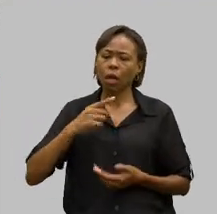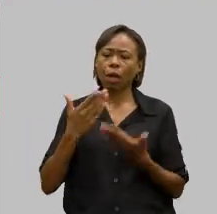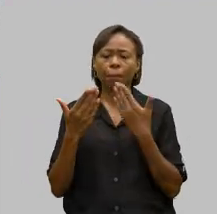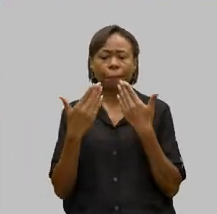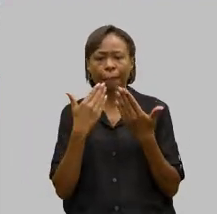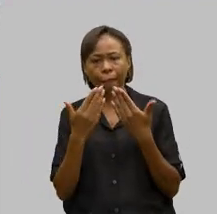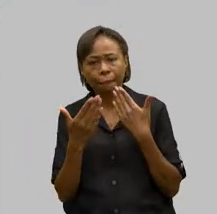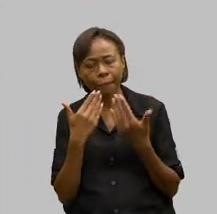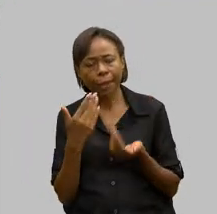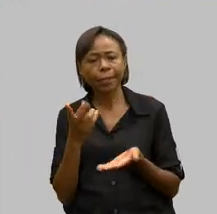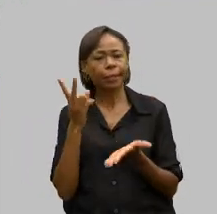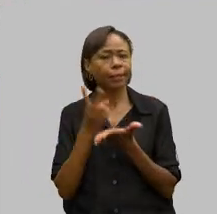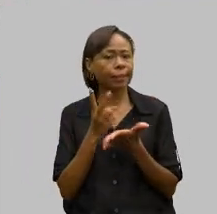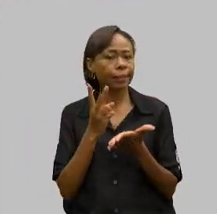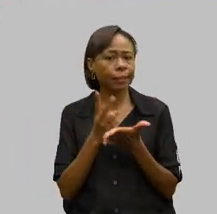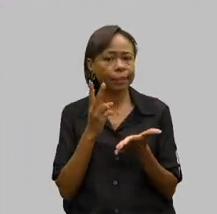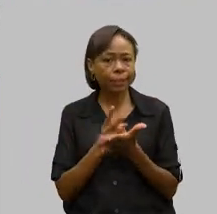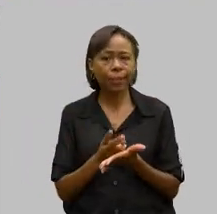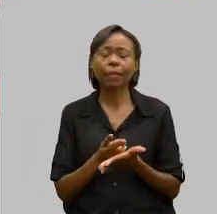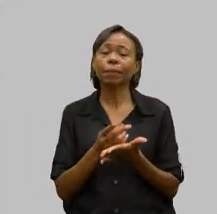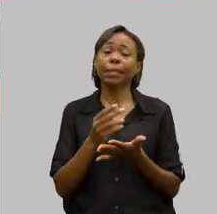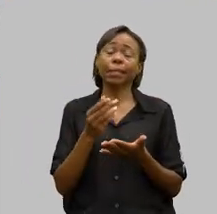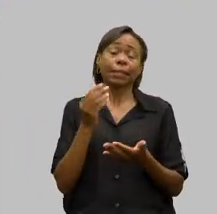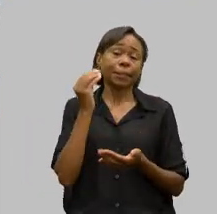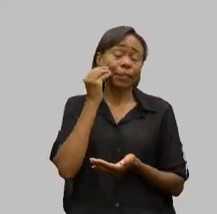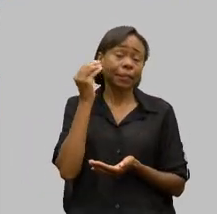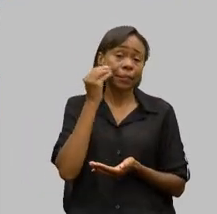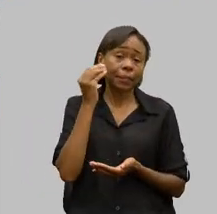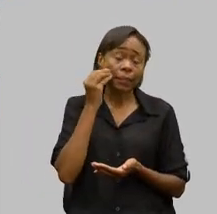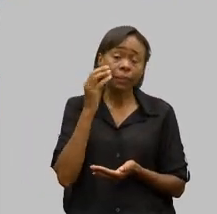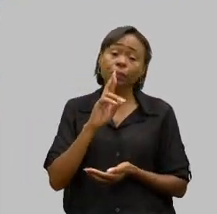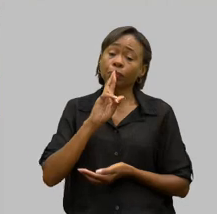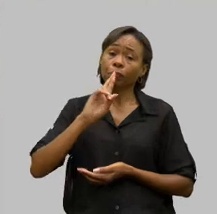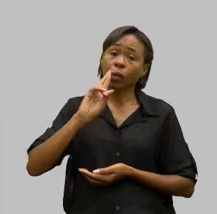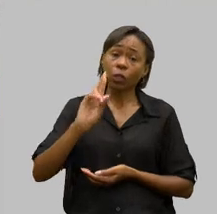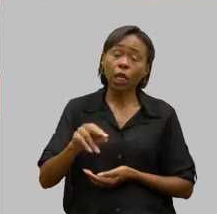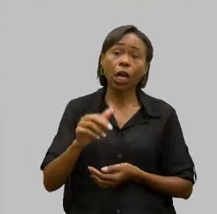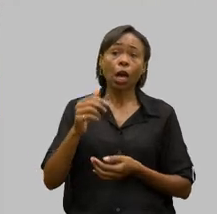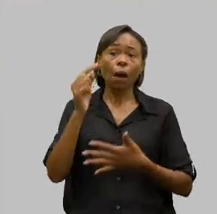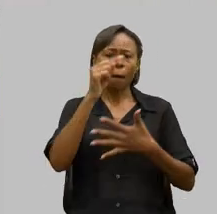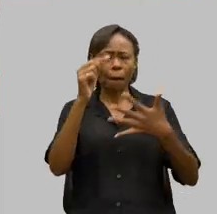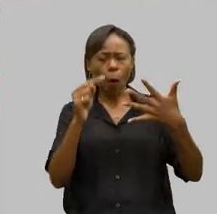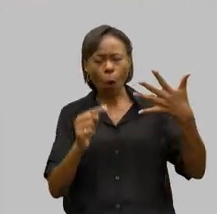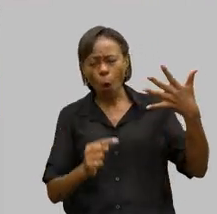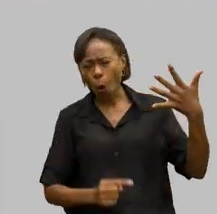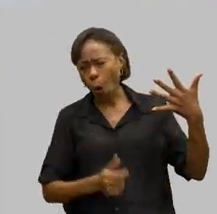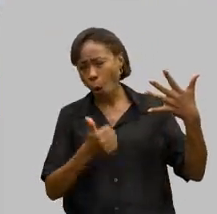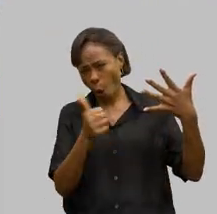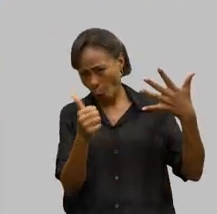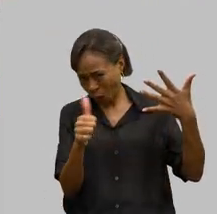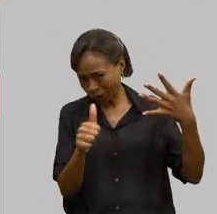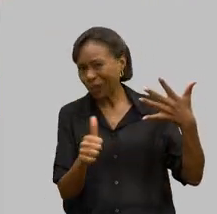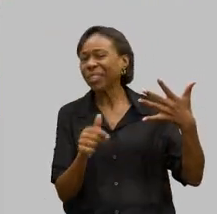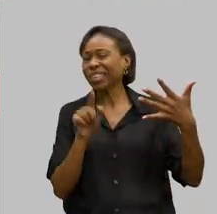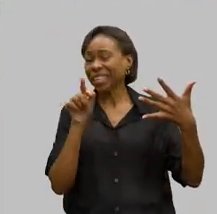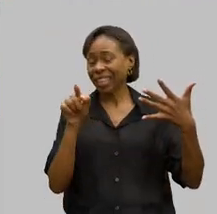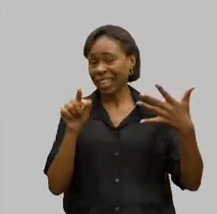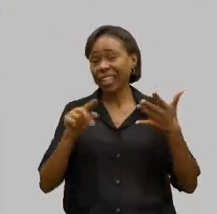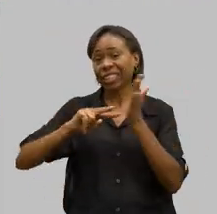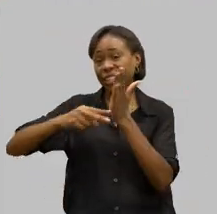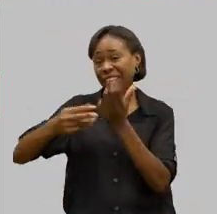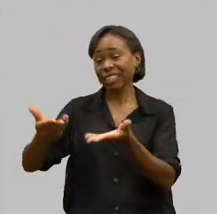atender dos 11 pontos que o sindicato levou para a CEPLAG. Eu me lembro da última reunião com a secretária